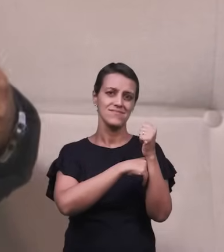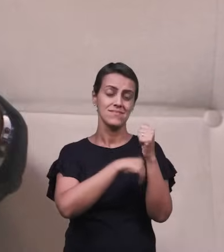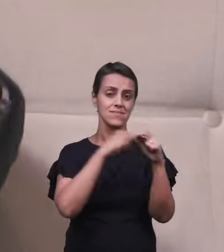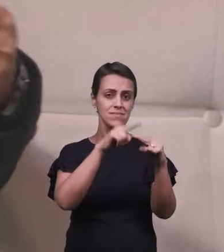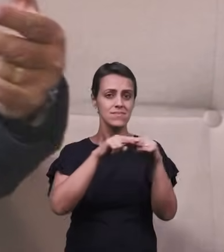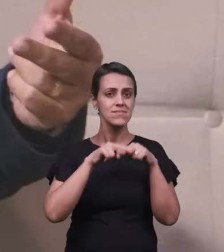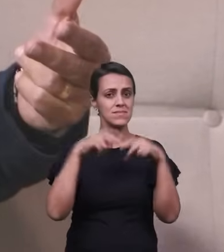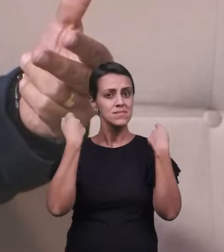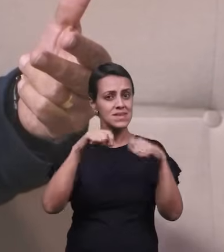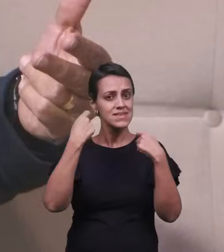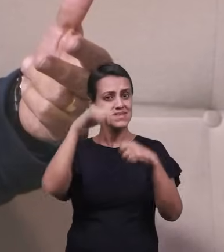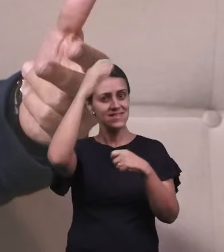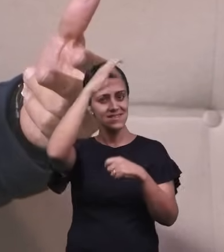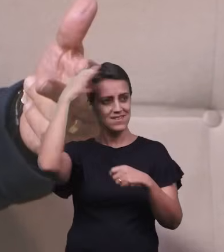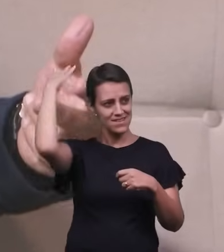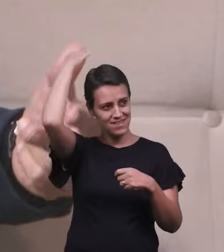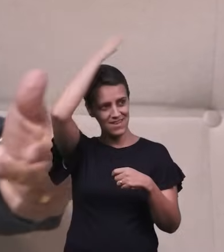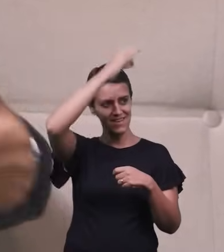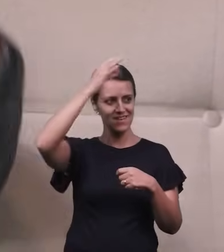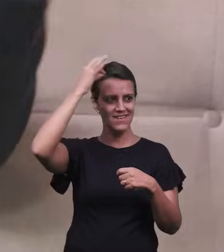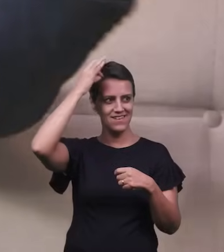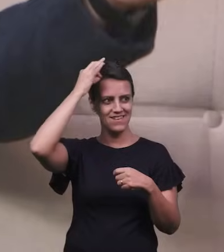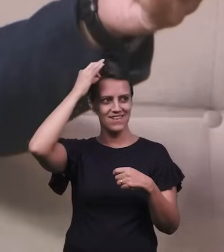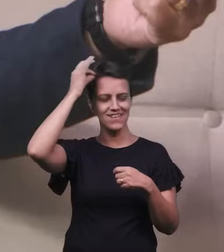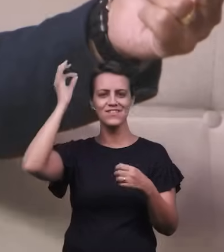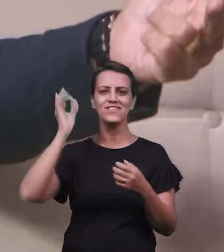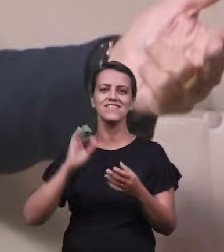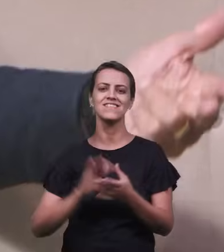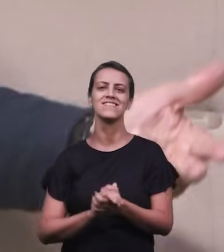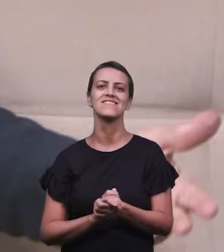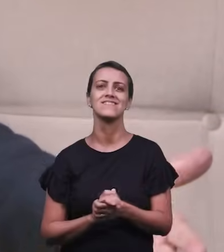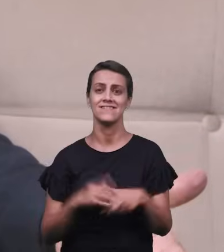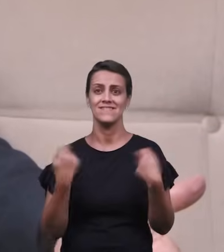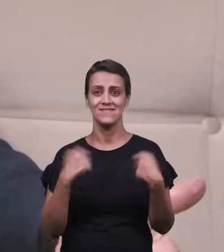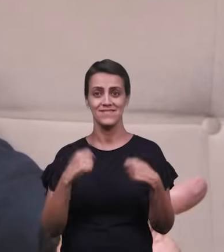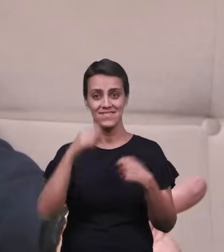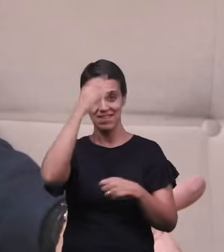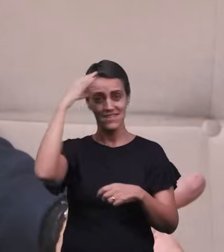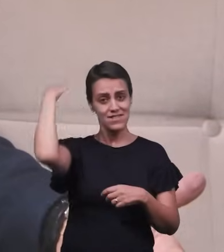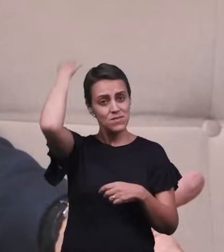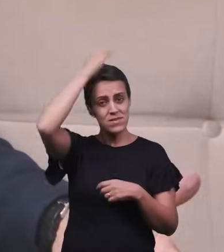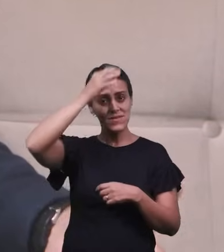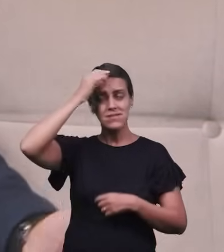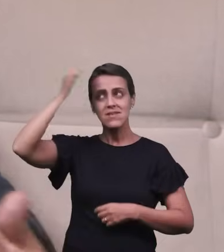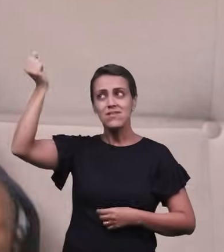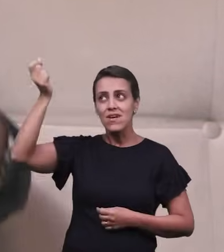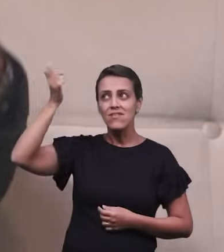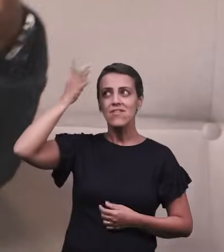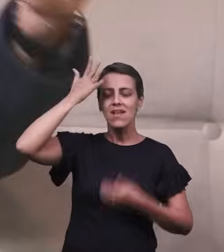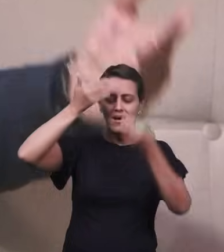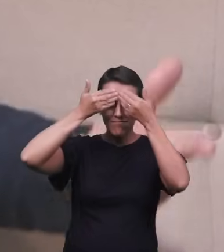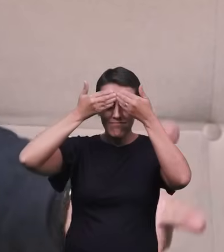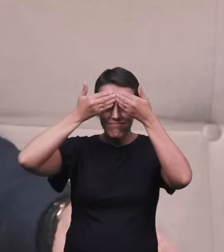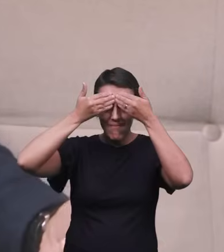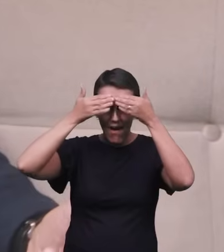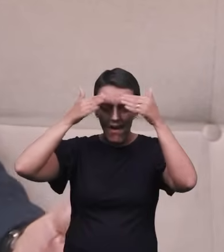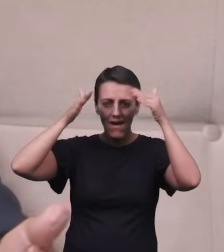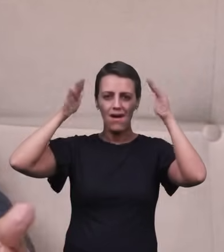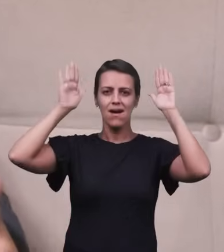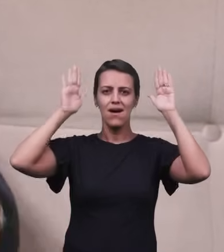por isso que precisa do Espírito Santo. O Espírito Santo precisa curar essa cegueira dos entendimentos. E através da